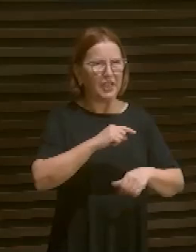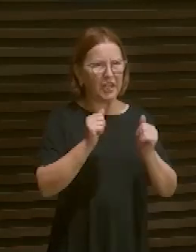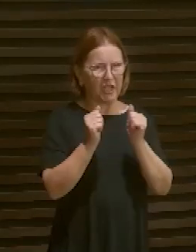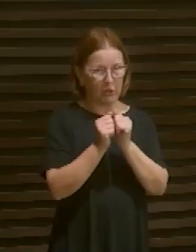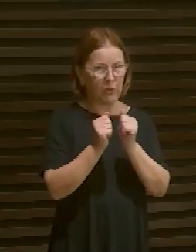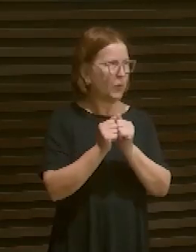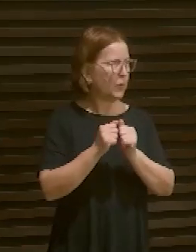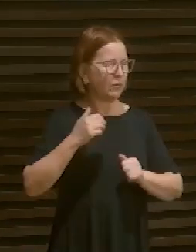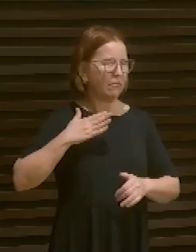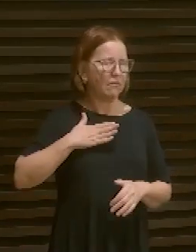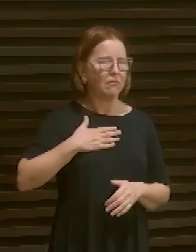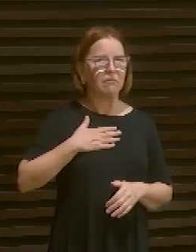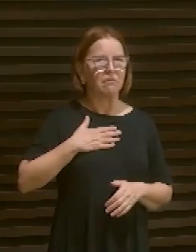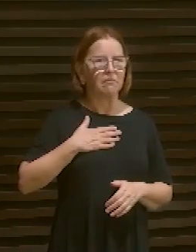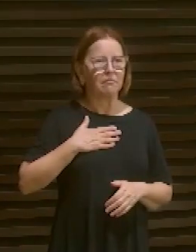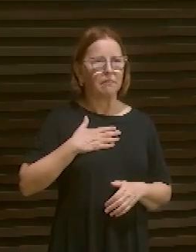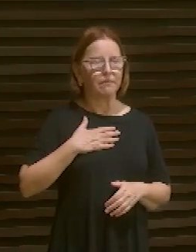ela ficou com a mão no meu peito.